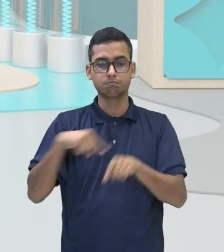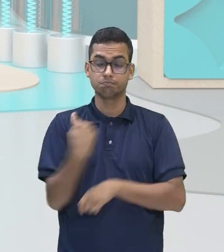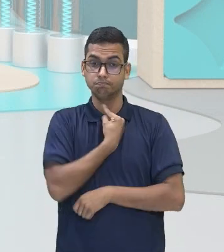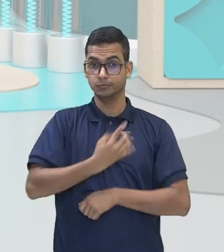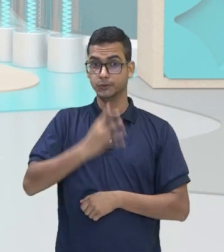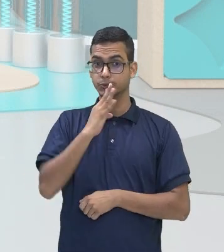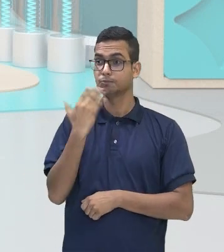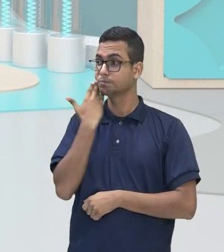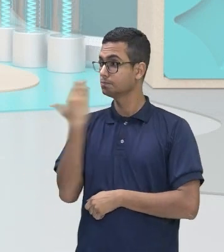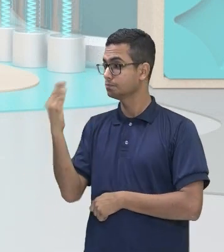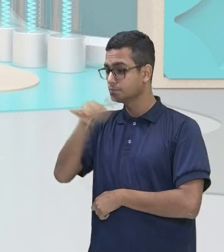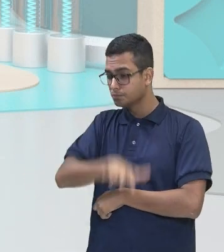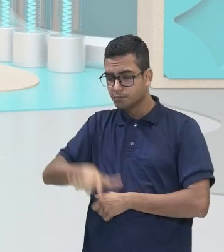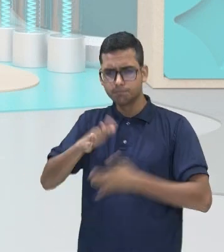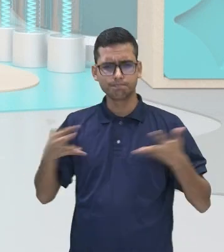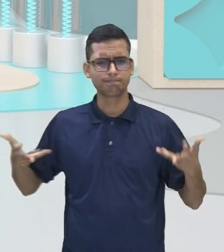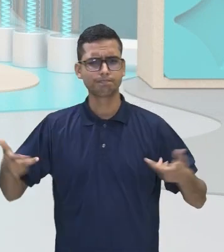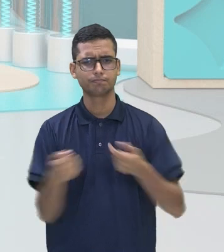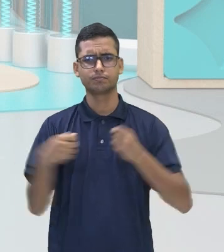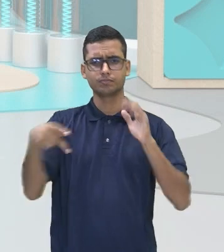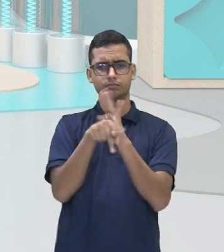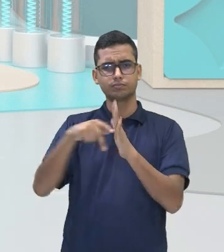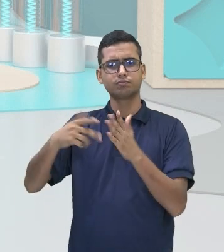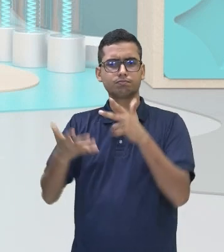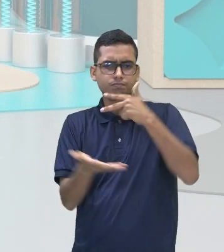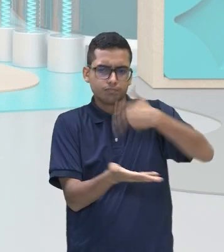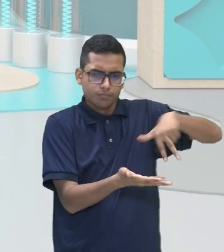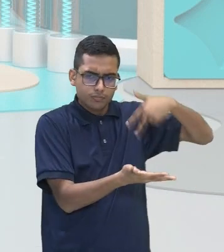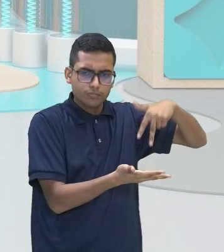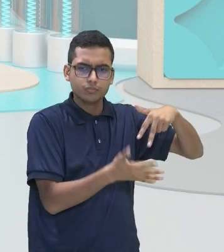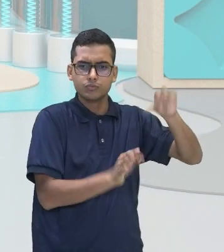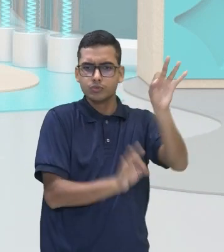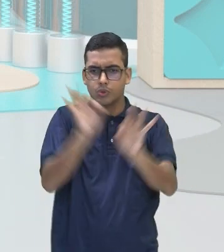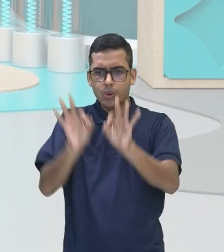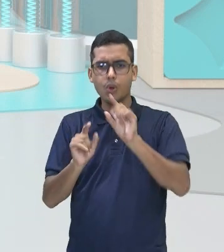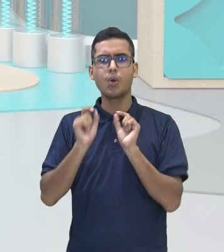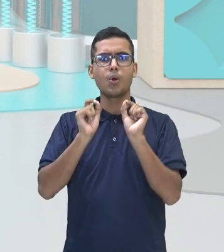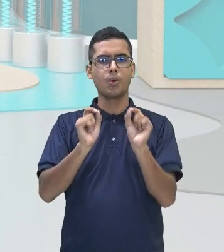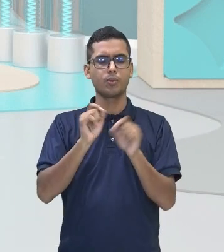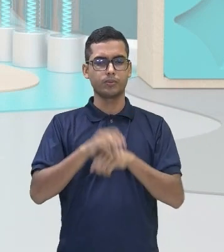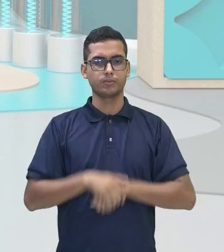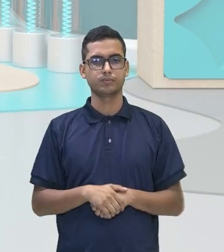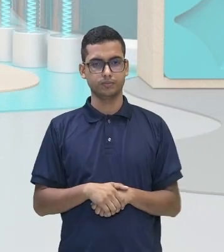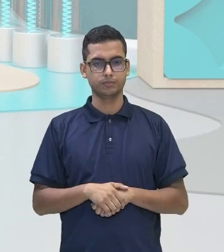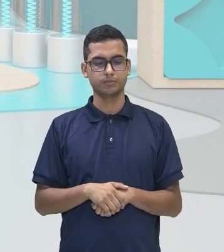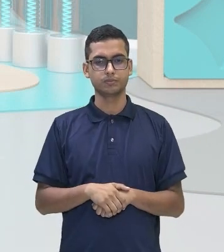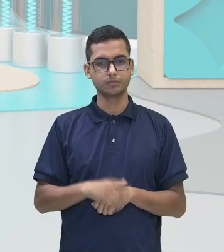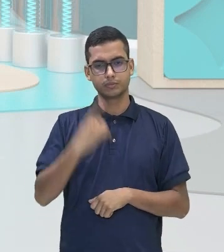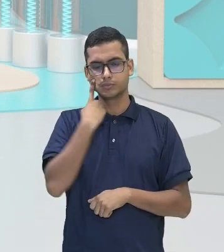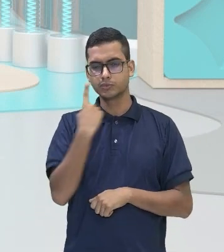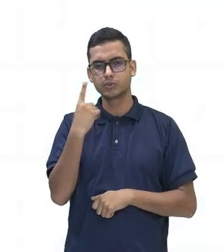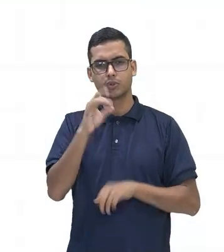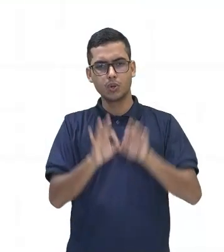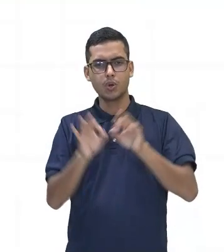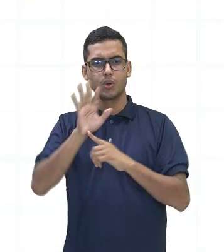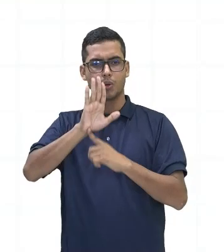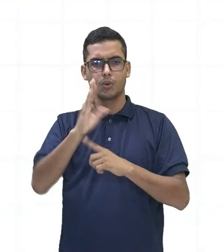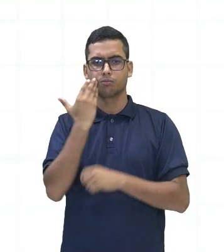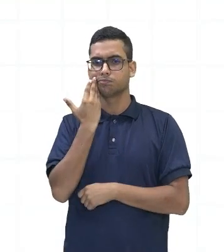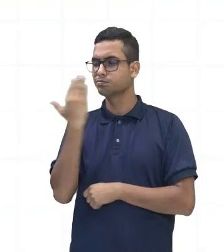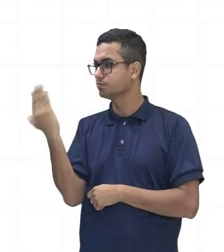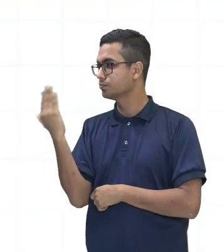desse universo maravilhoso das danças, eu preparei aqui um organograma para a gente entender melhor. Olha